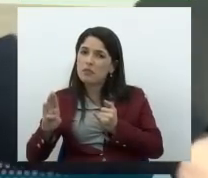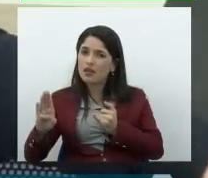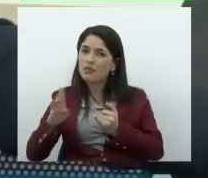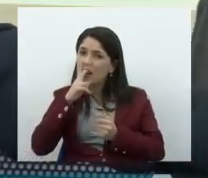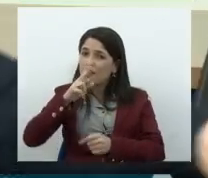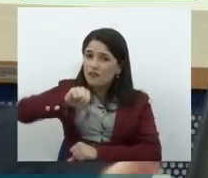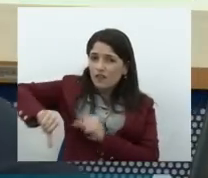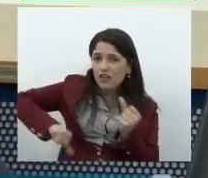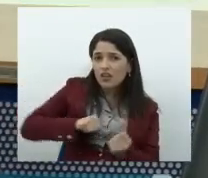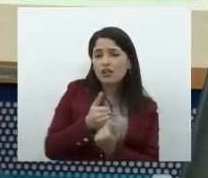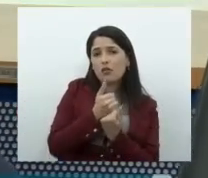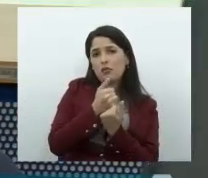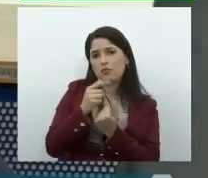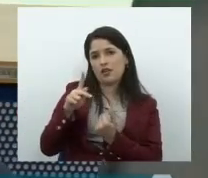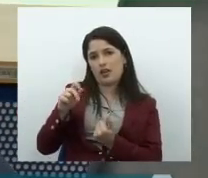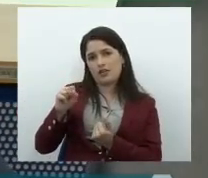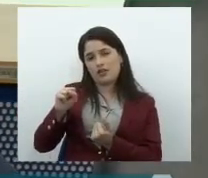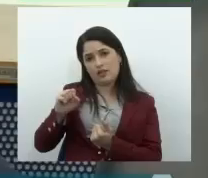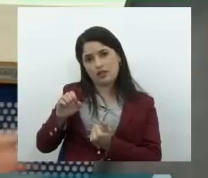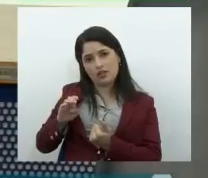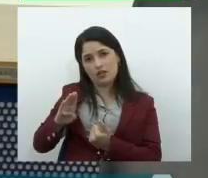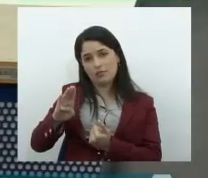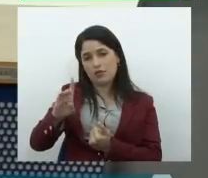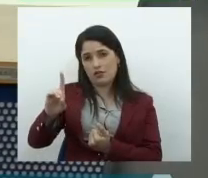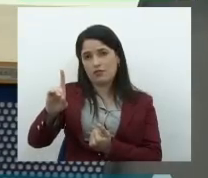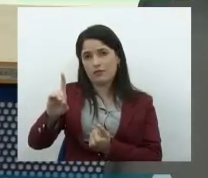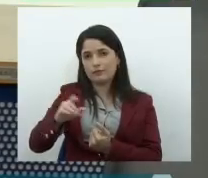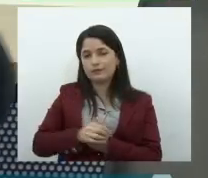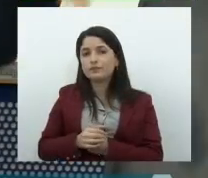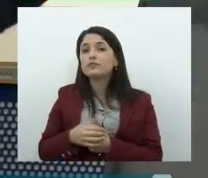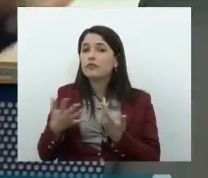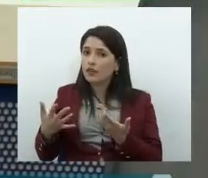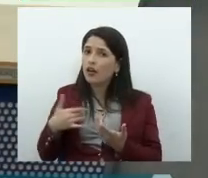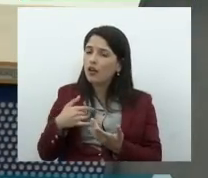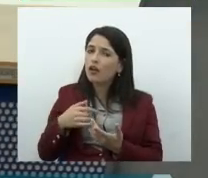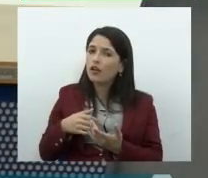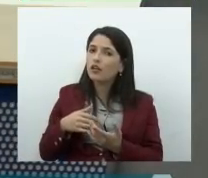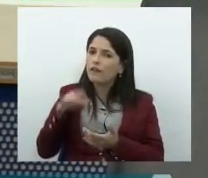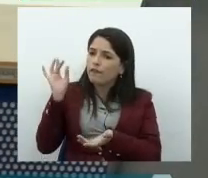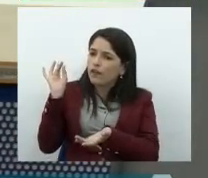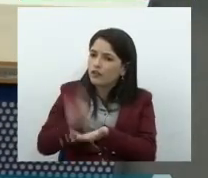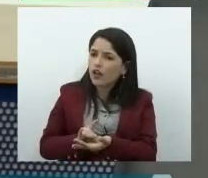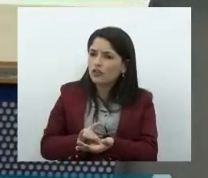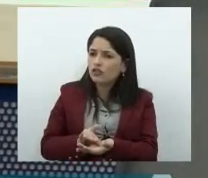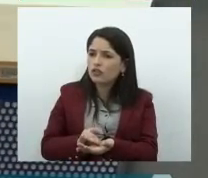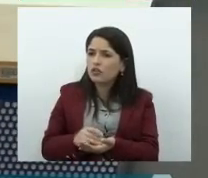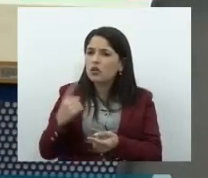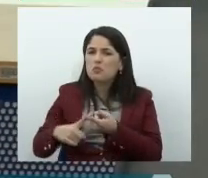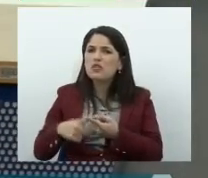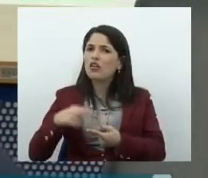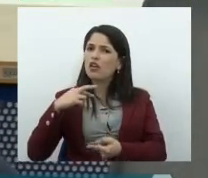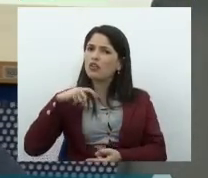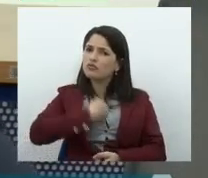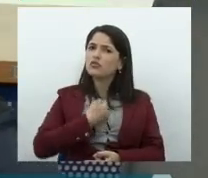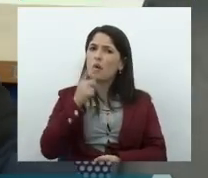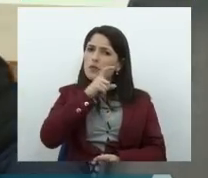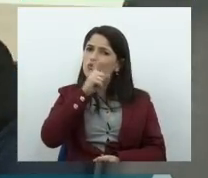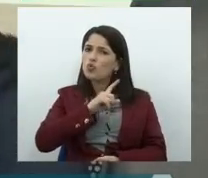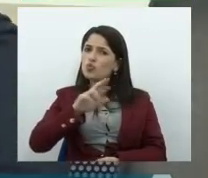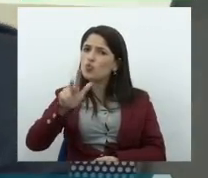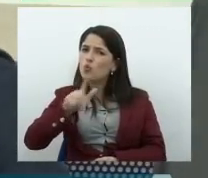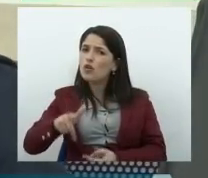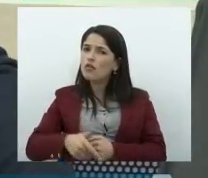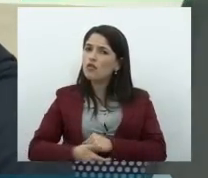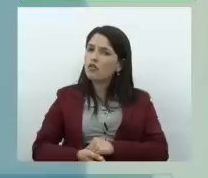o PSDB, por isso que eu saí do PT, e isso é absolutamente verdade, porque eu não sou mentiroso. Muito